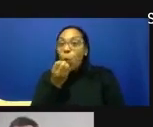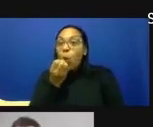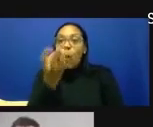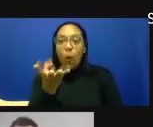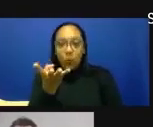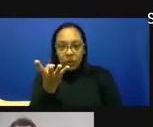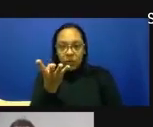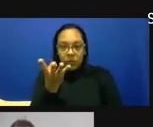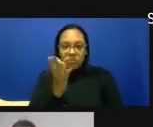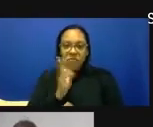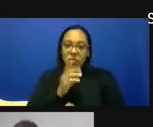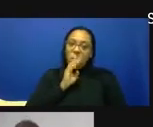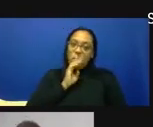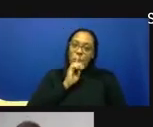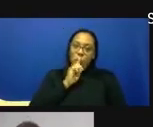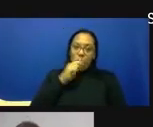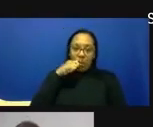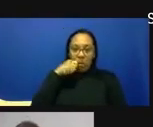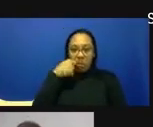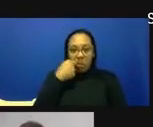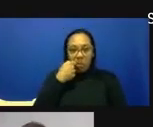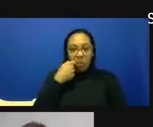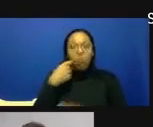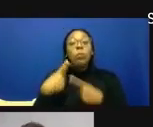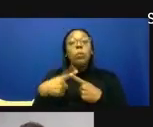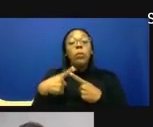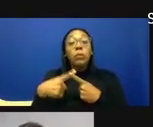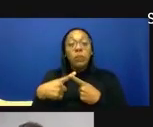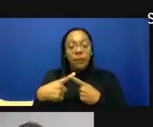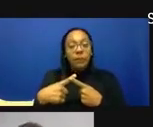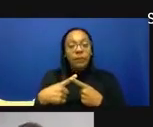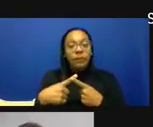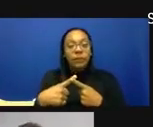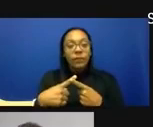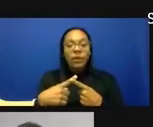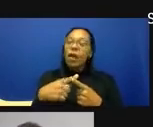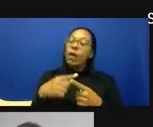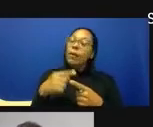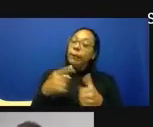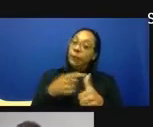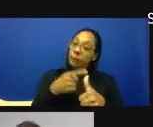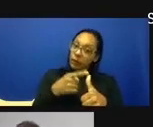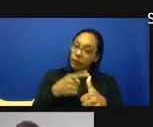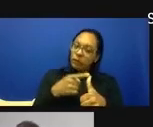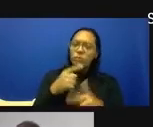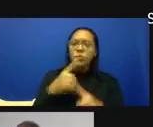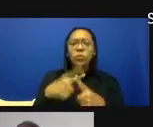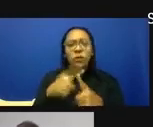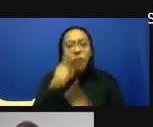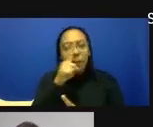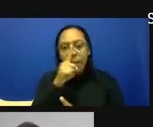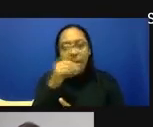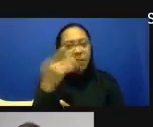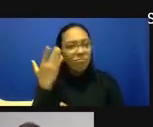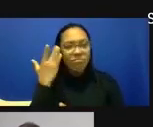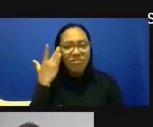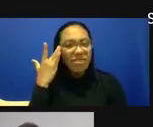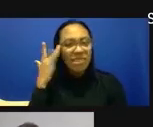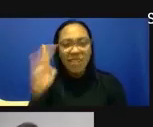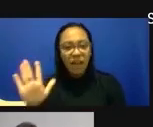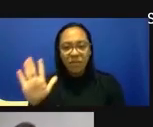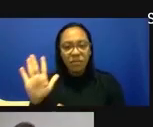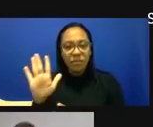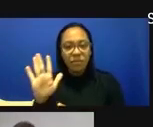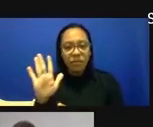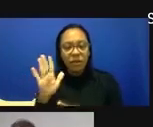inúmeros motivos, mas alguns mais comuns. Às vezes até por desconhecimento, pode acontecer, né? Por desconhecimento até mais